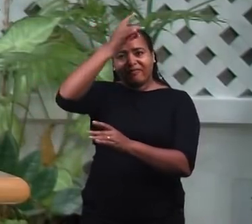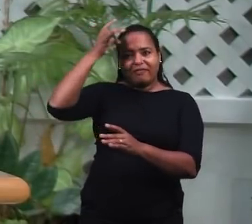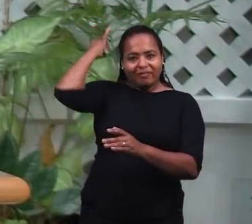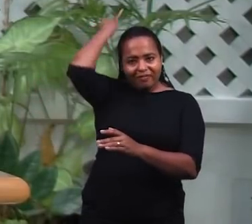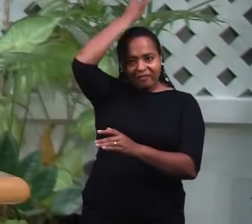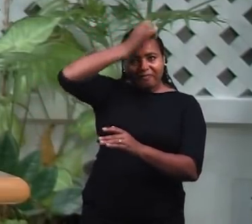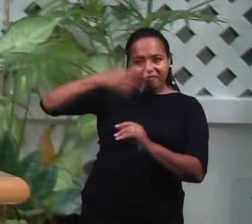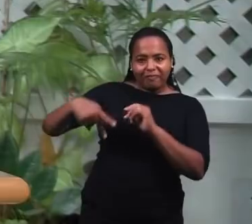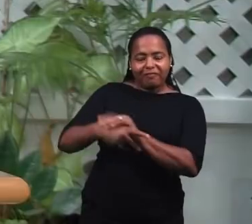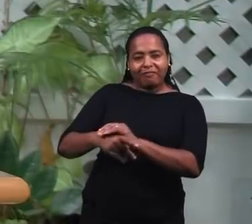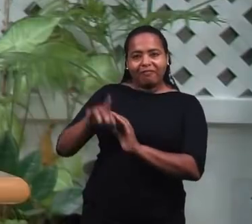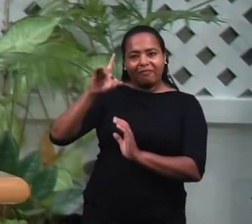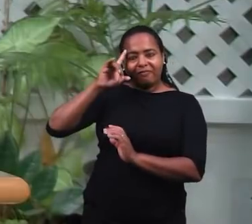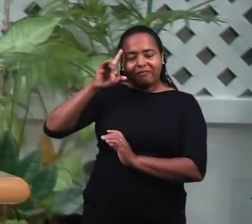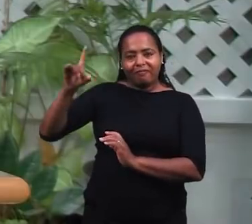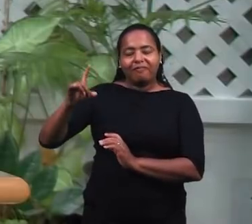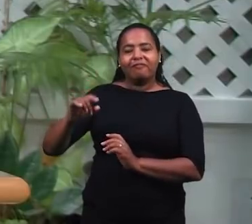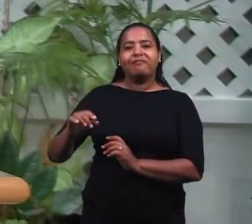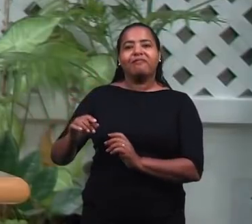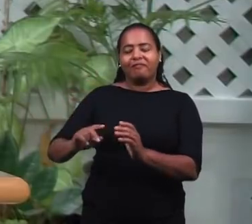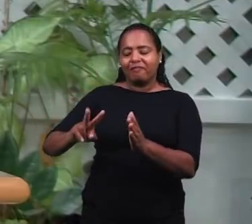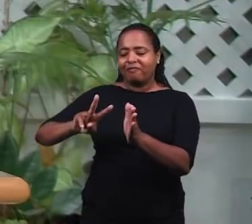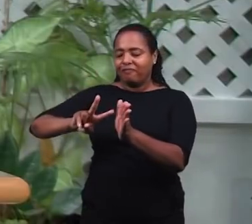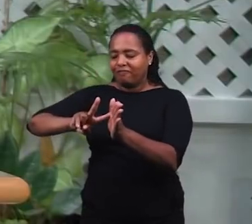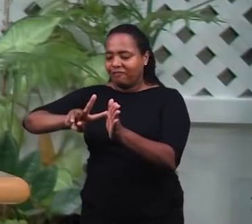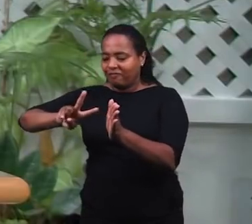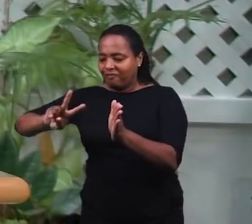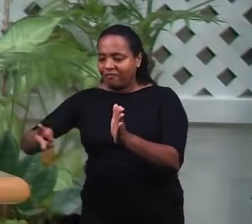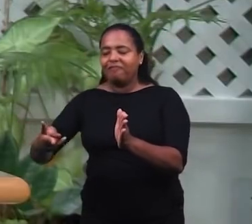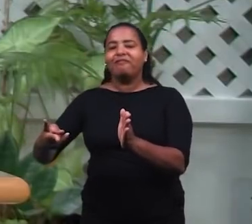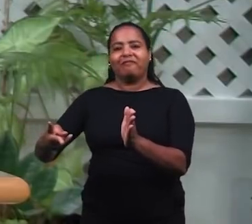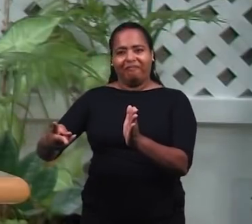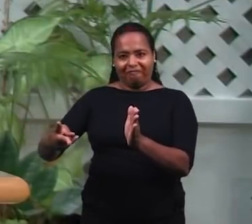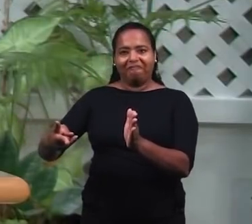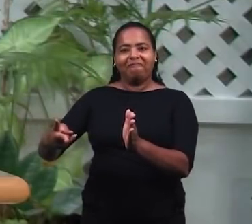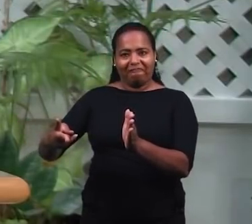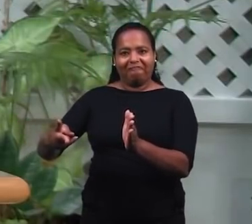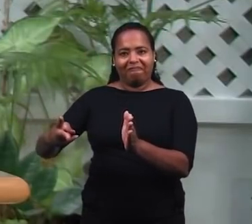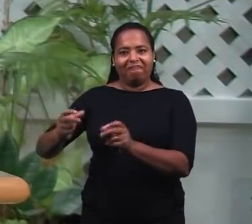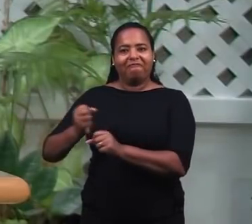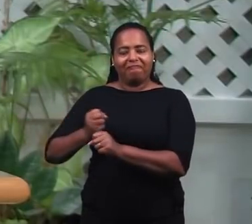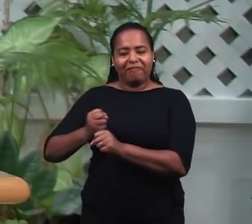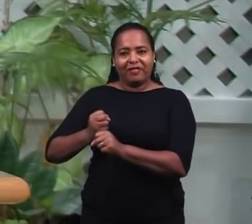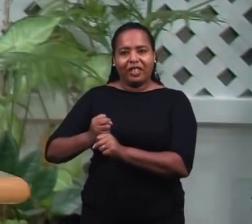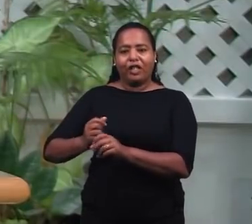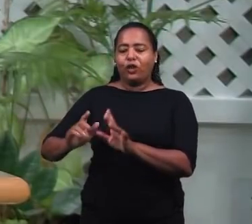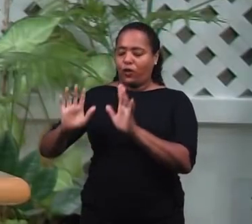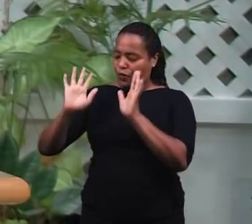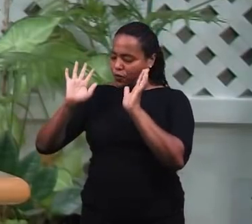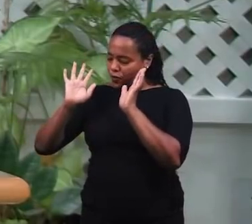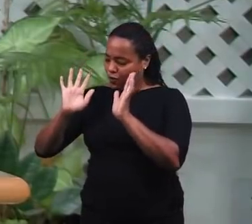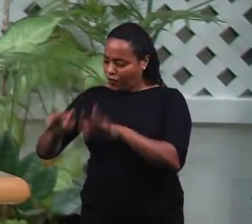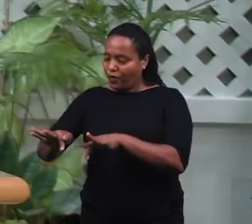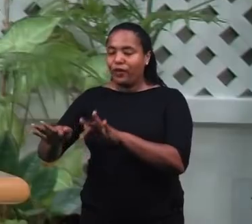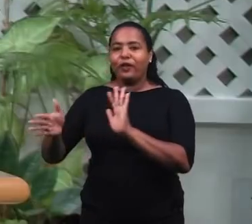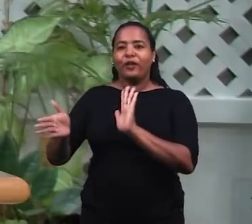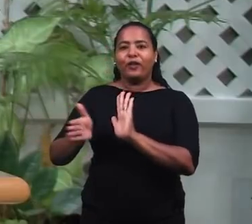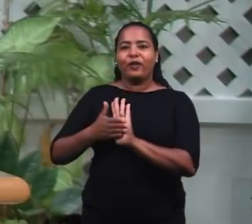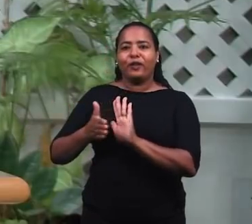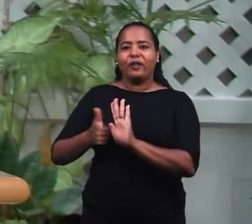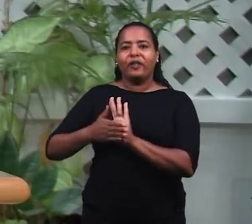Espírito Santo, também 2000 anos, onde se encerrará